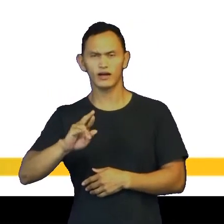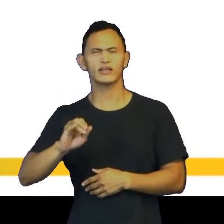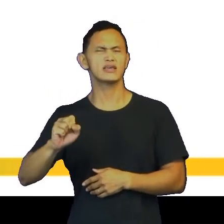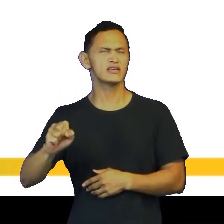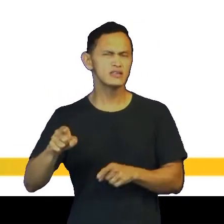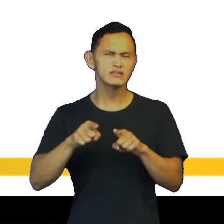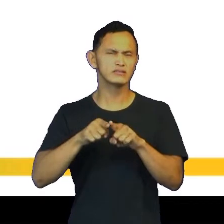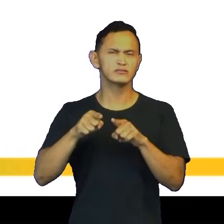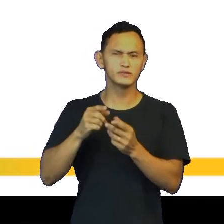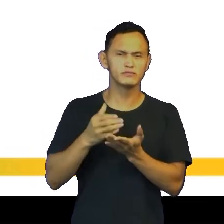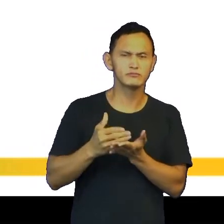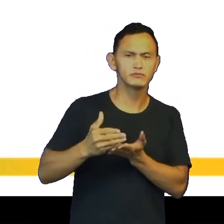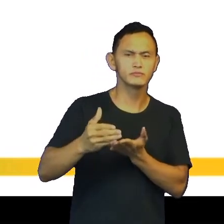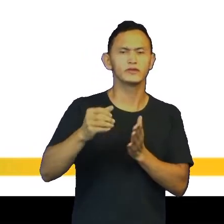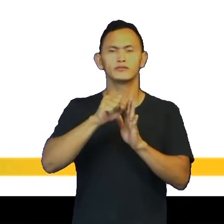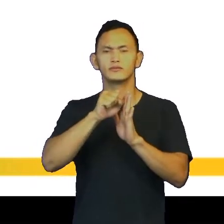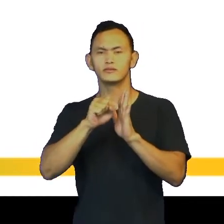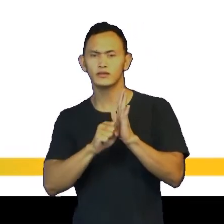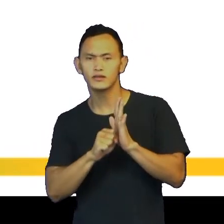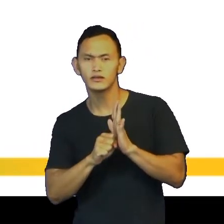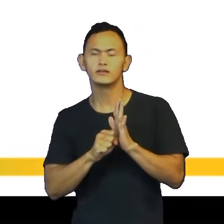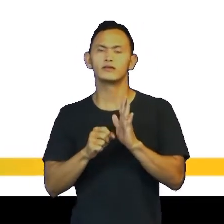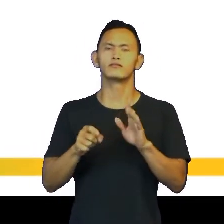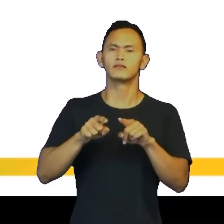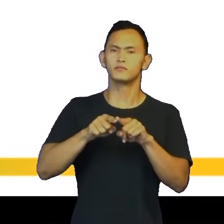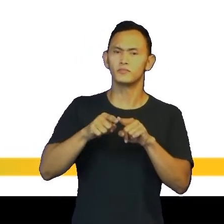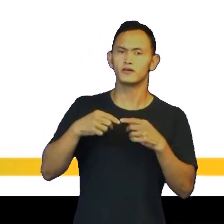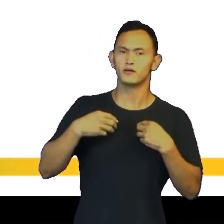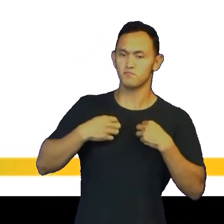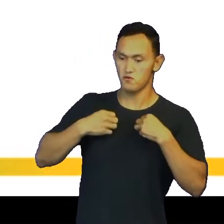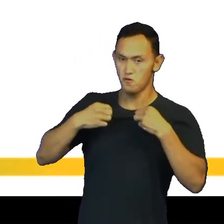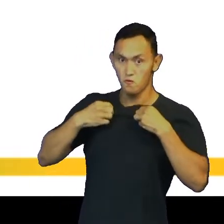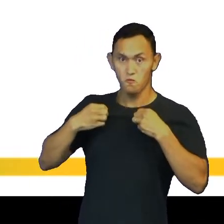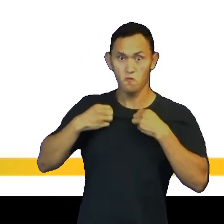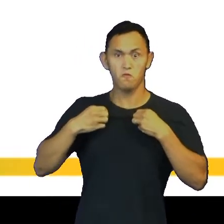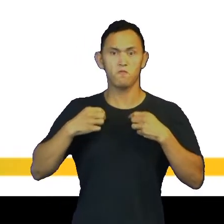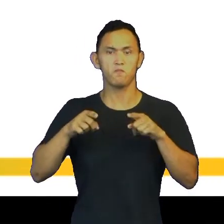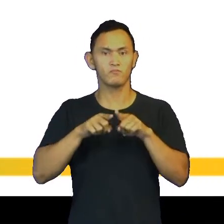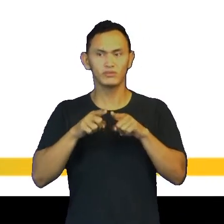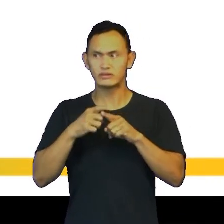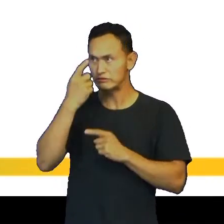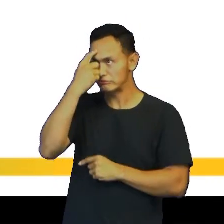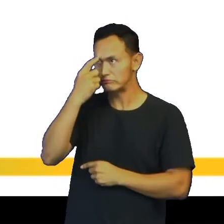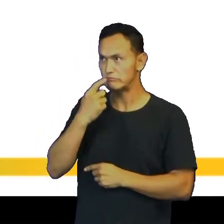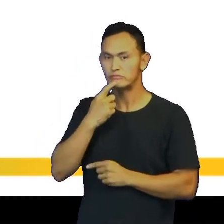do século né uma moda né é muito